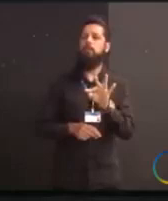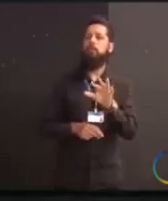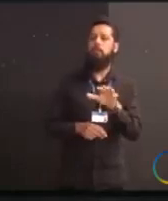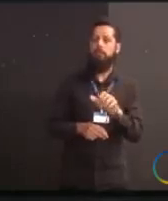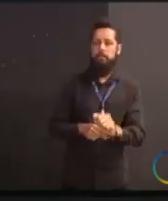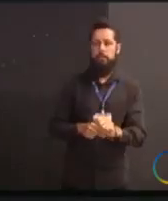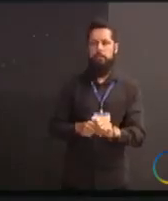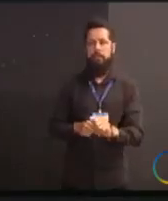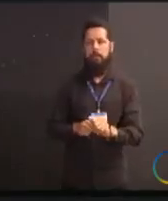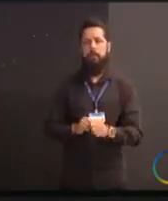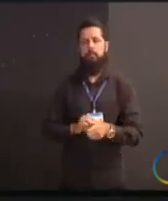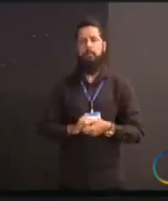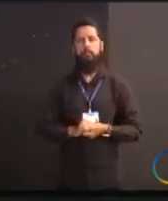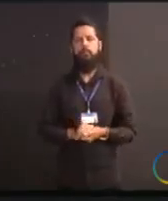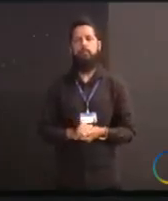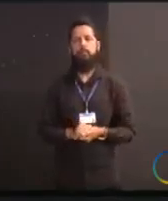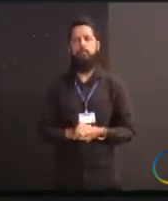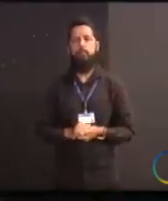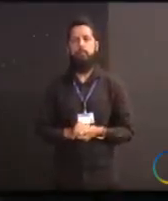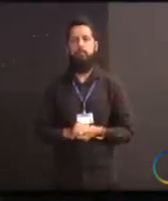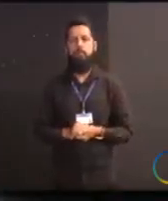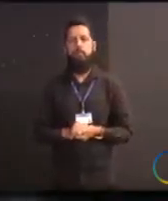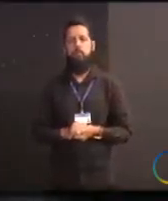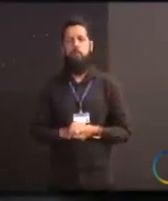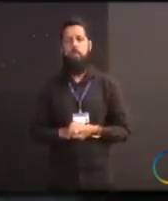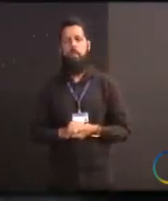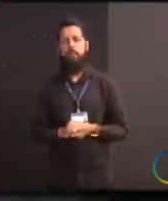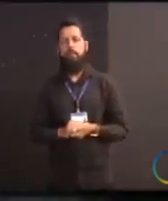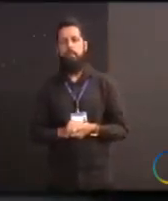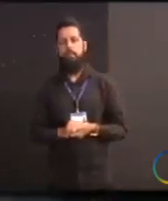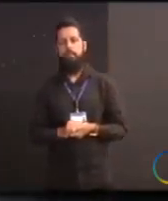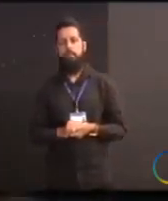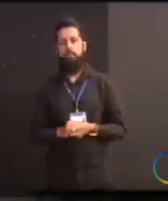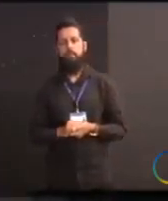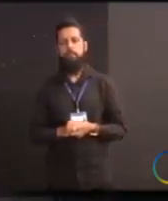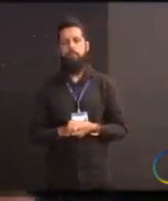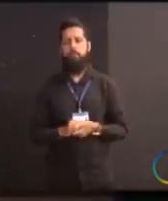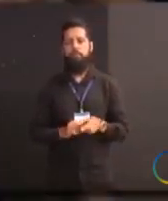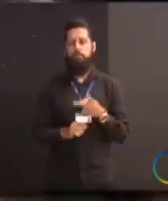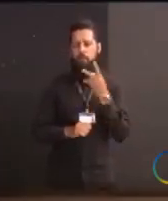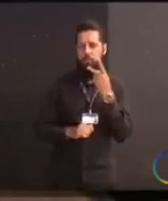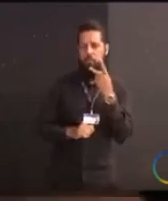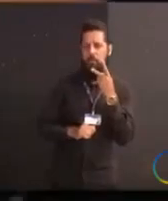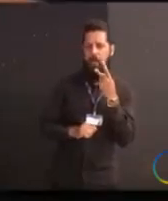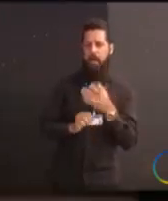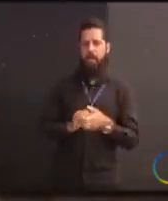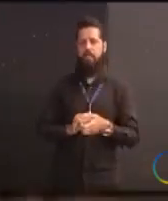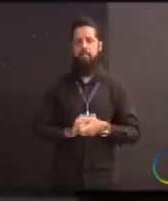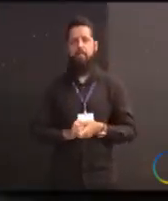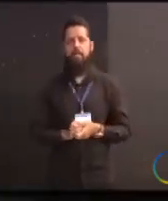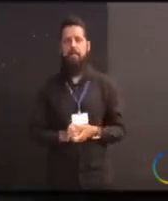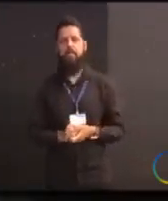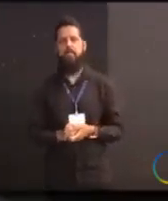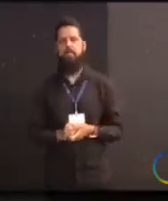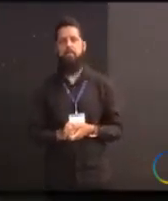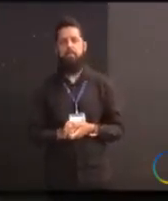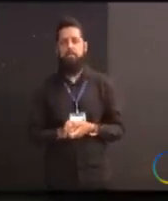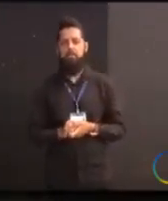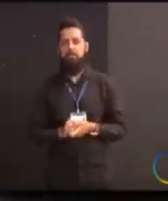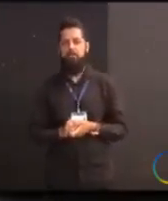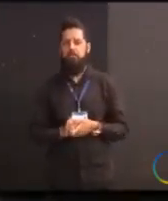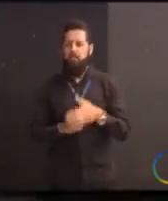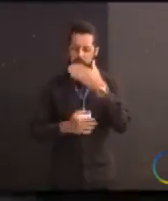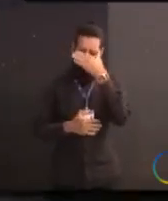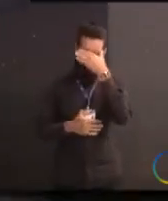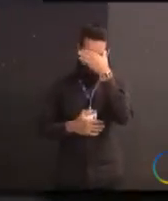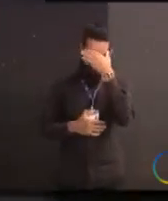fazer uma pergunta ao Chico. Falei, Chico, tem espíritos por aqui, perto aqui da gente?